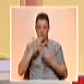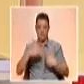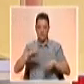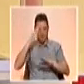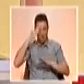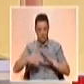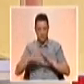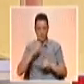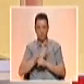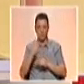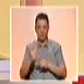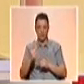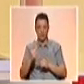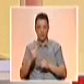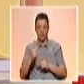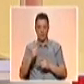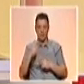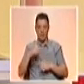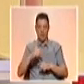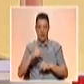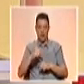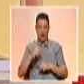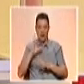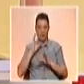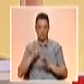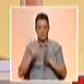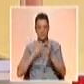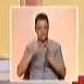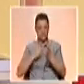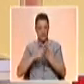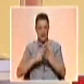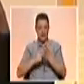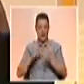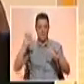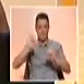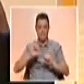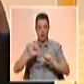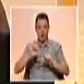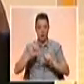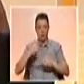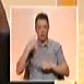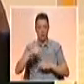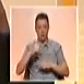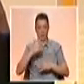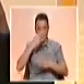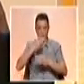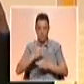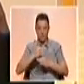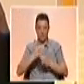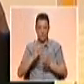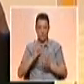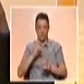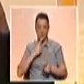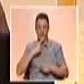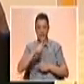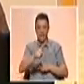porquê? É por algum efeito especial? Não, é uma questão de mau ordenamento. É mau ordenamento do território, basicamente. Há uma tendência de ocupação excessiva das margens dos